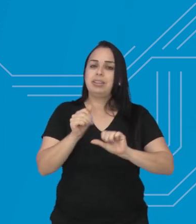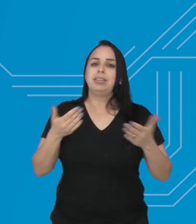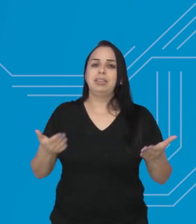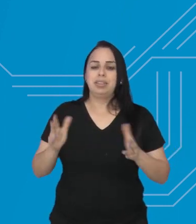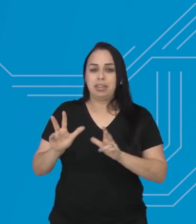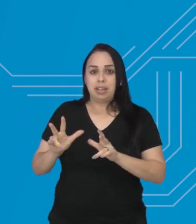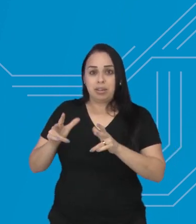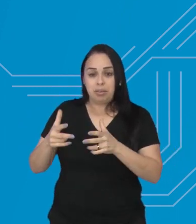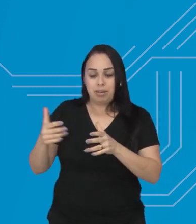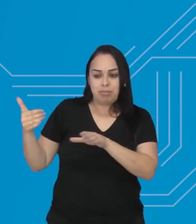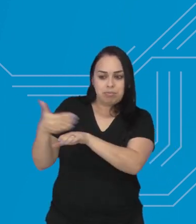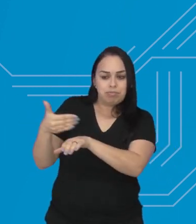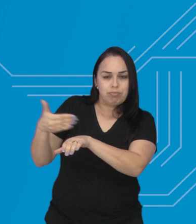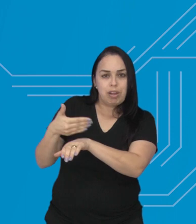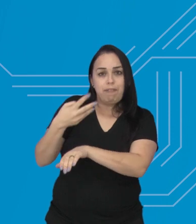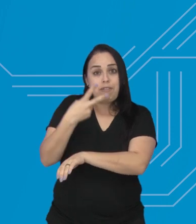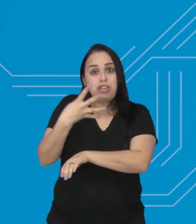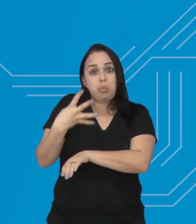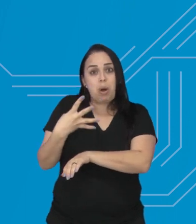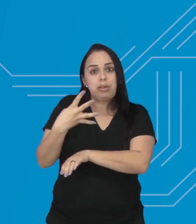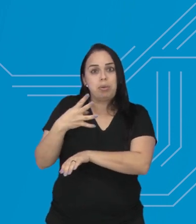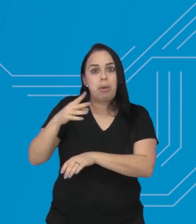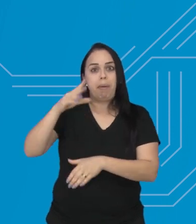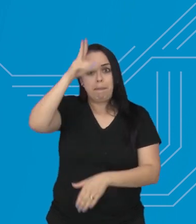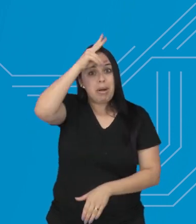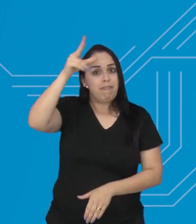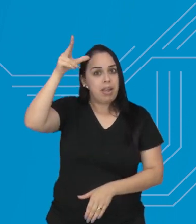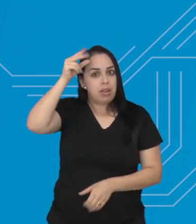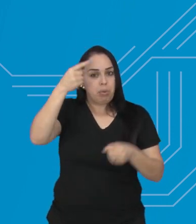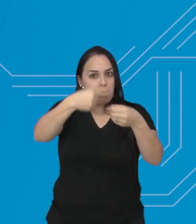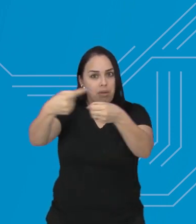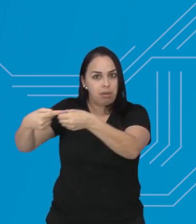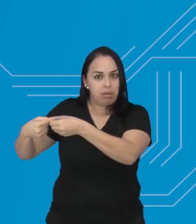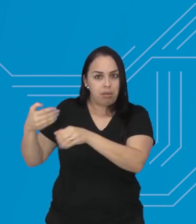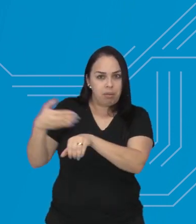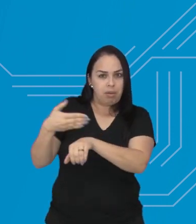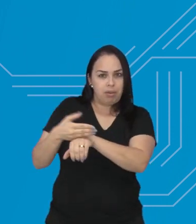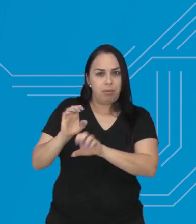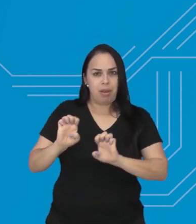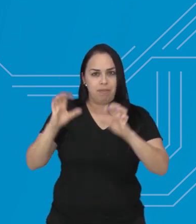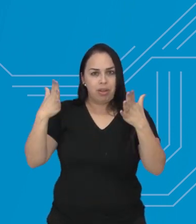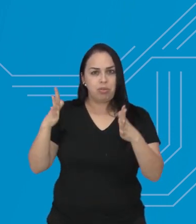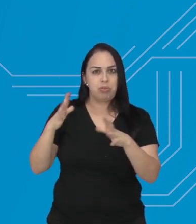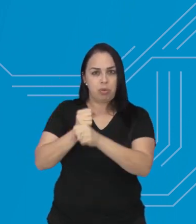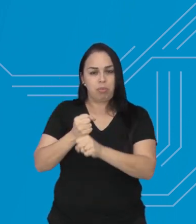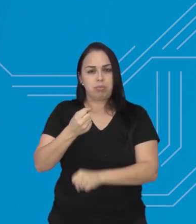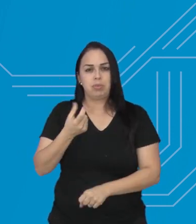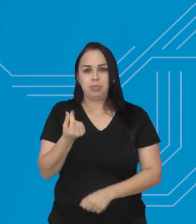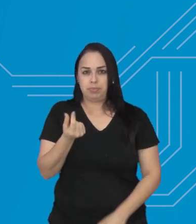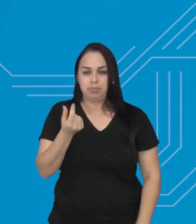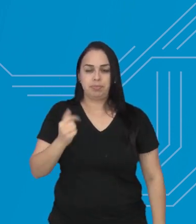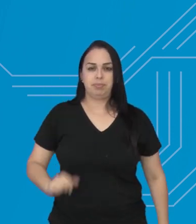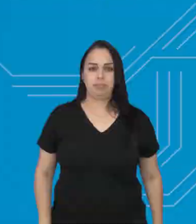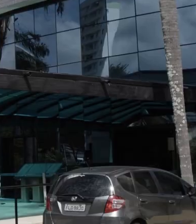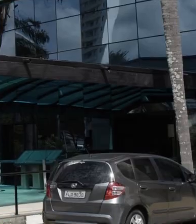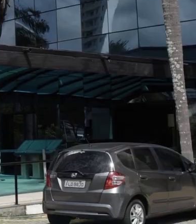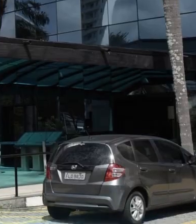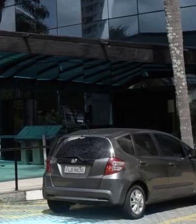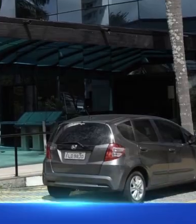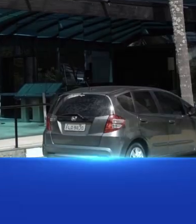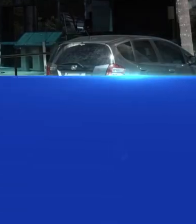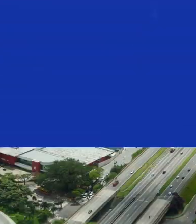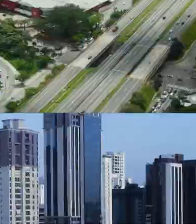E ainda, a Câmara reuniu 24 prefeitos em evento do Tribunal de Contas do Estado. Eu volto rapidinho.